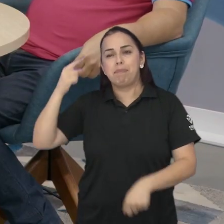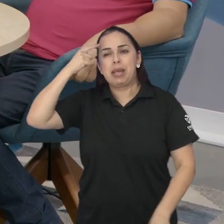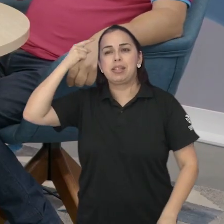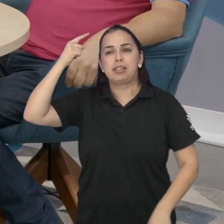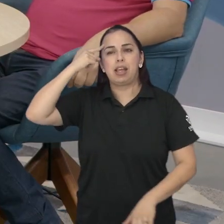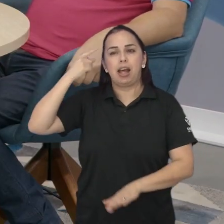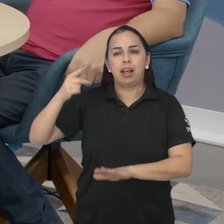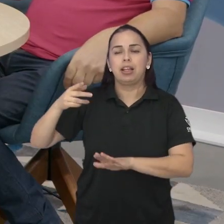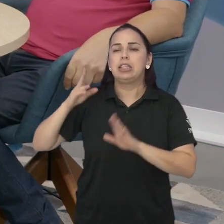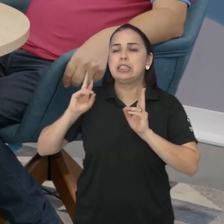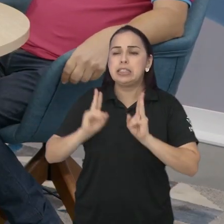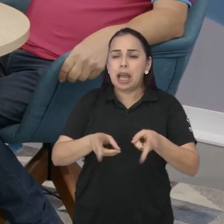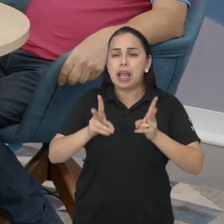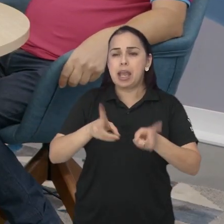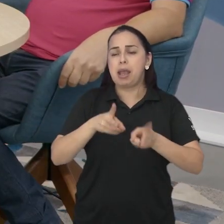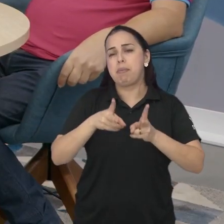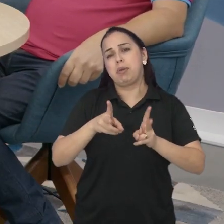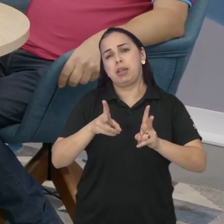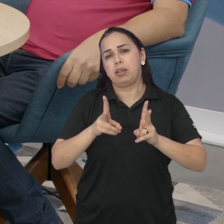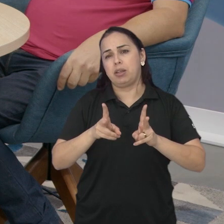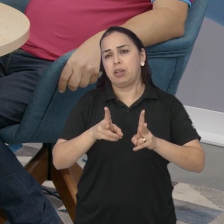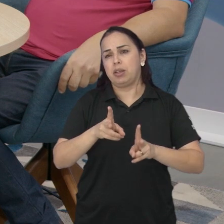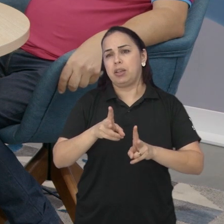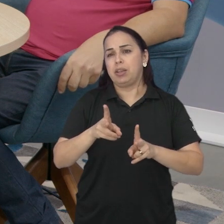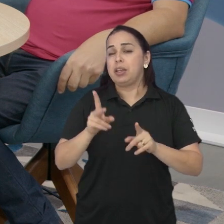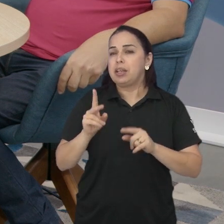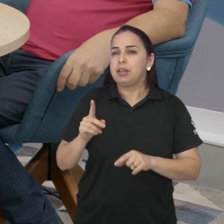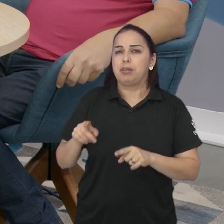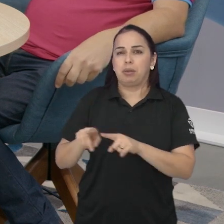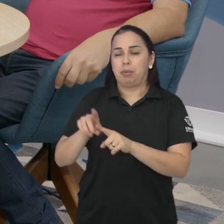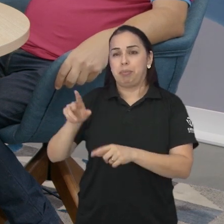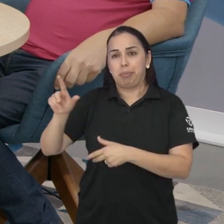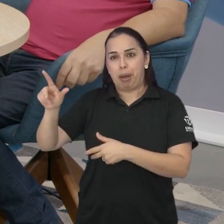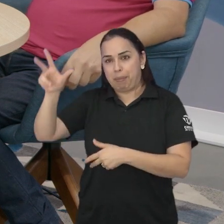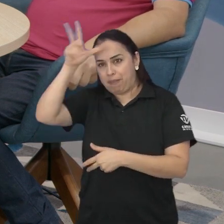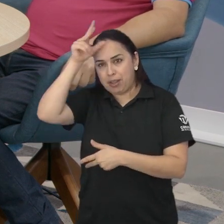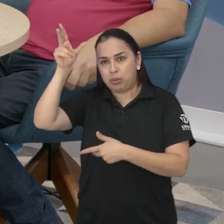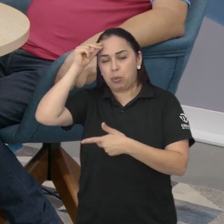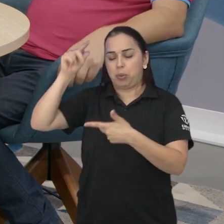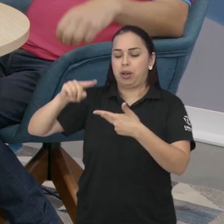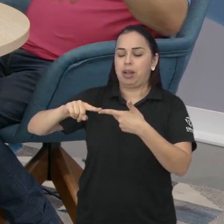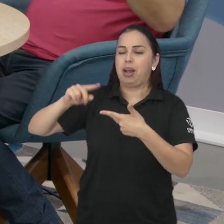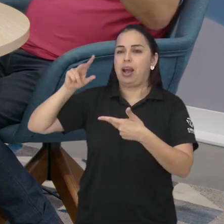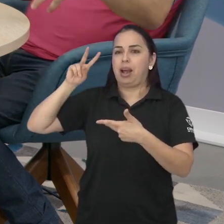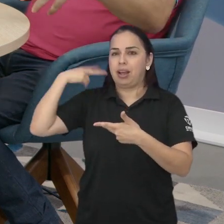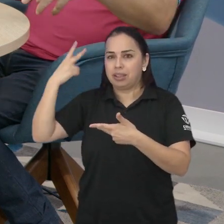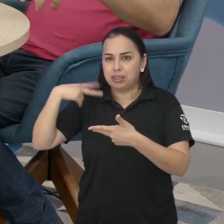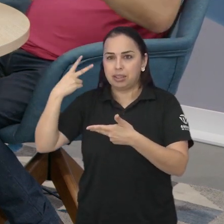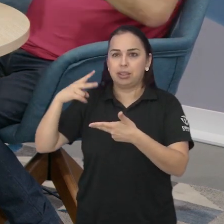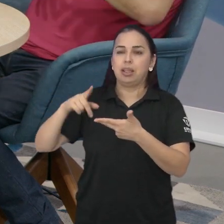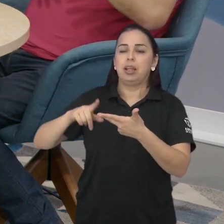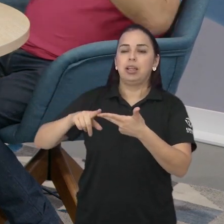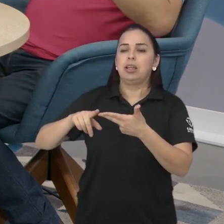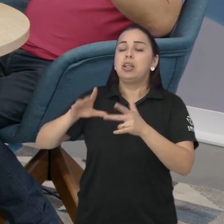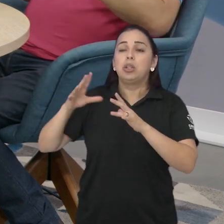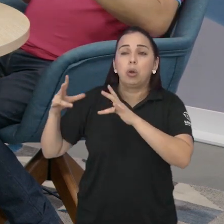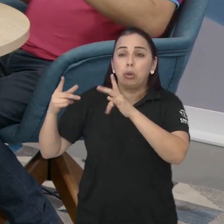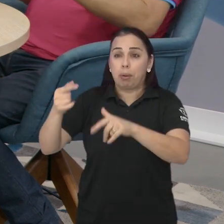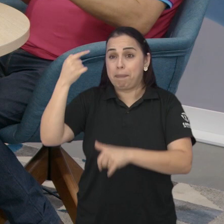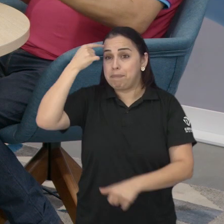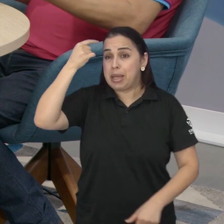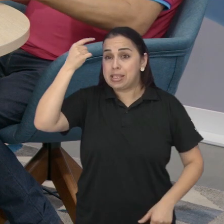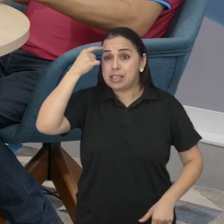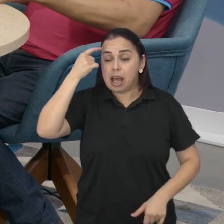pauta constantemente, inclusive no Poder Legislativo, Judiciário, Executivo, na sociedade civil, para que a